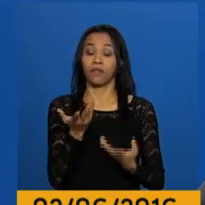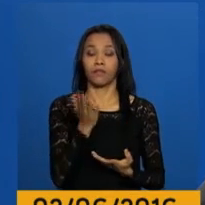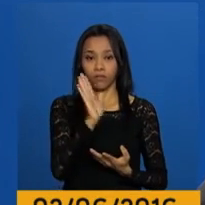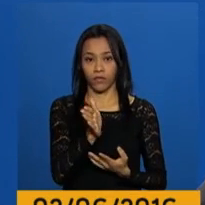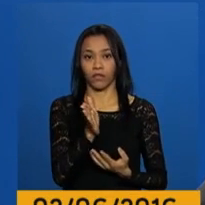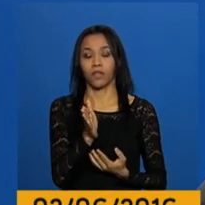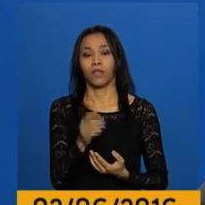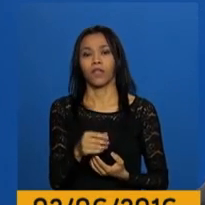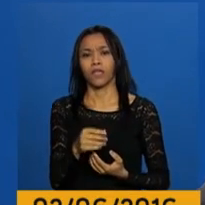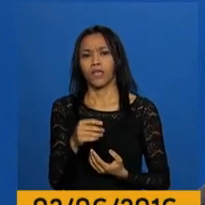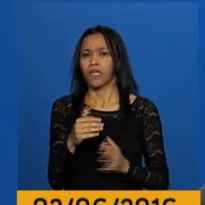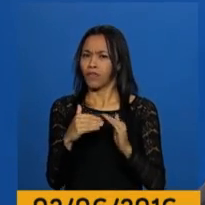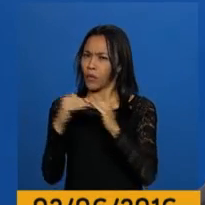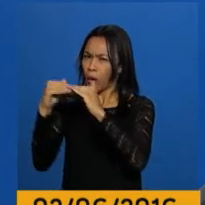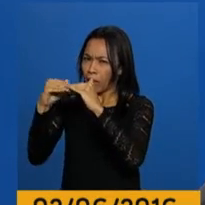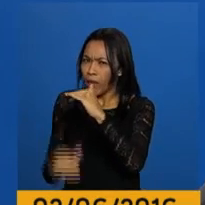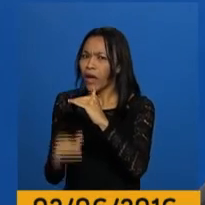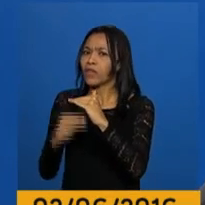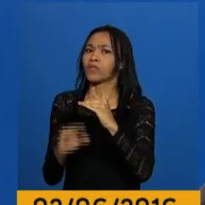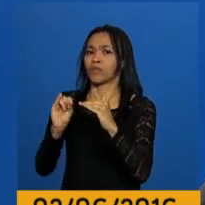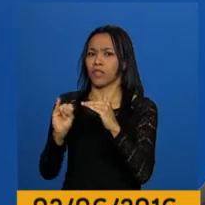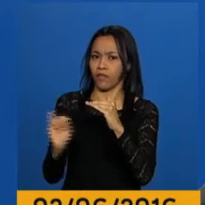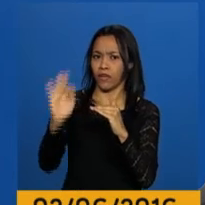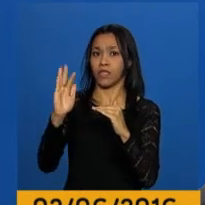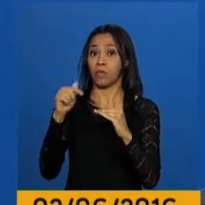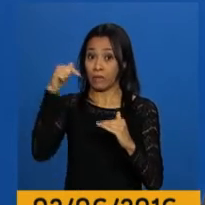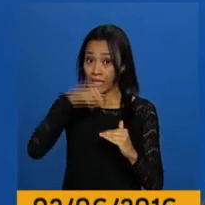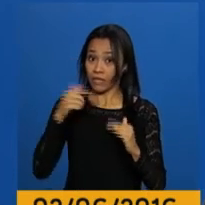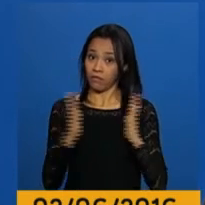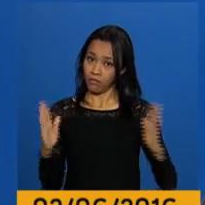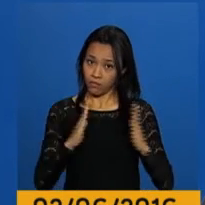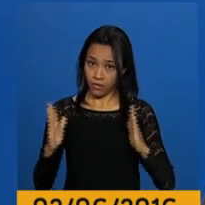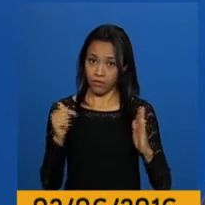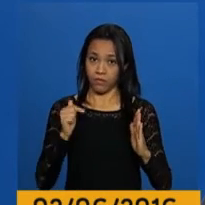também ficou bastante abaixo da inflação daquele período.